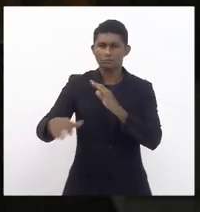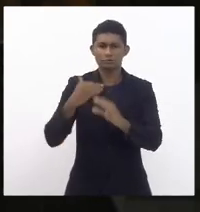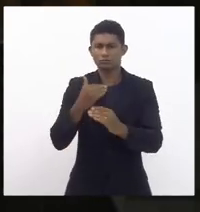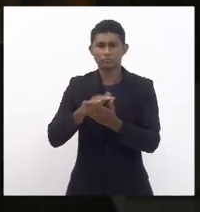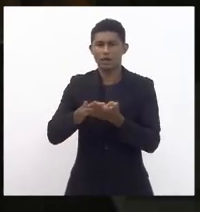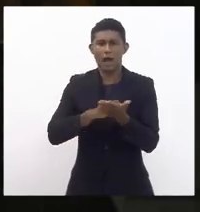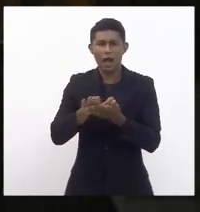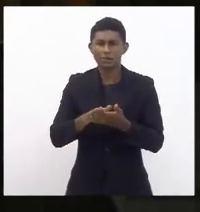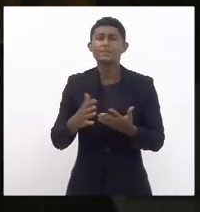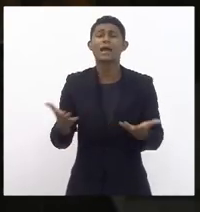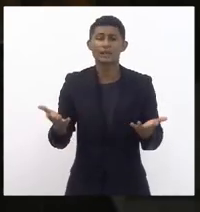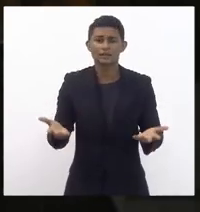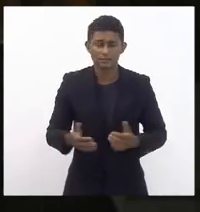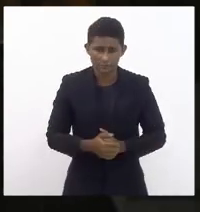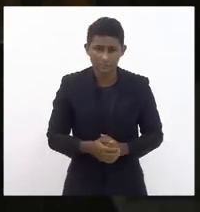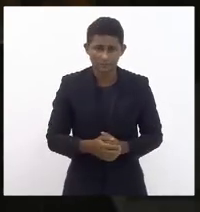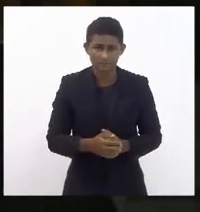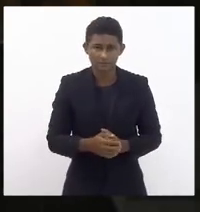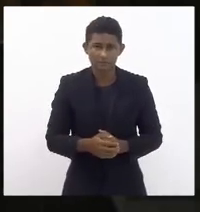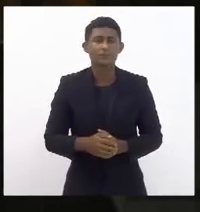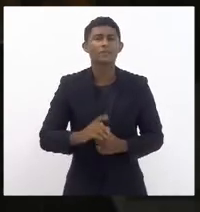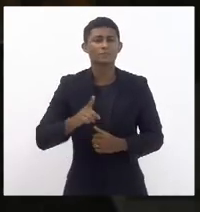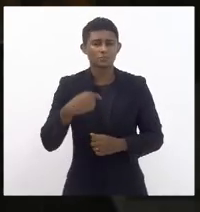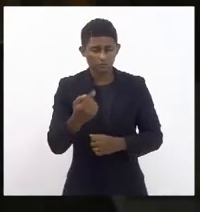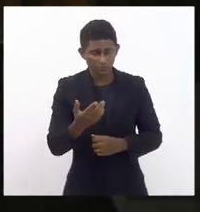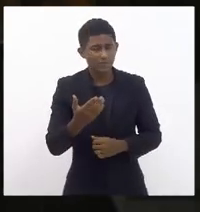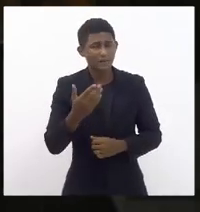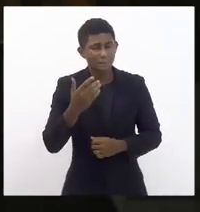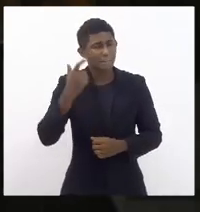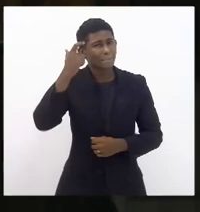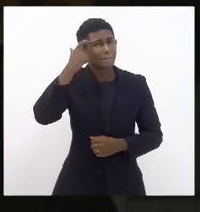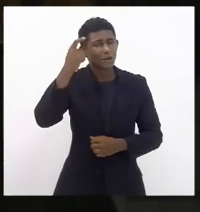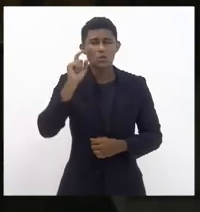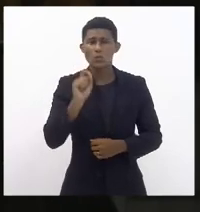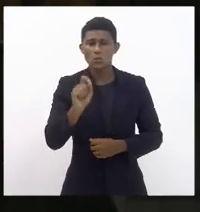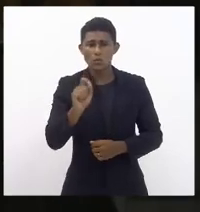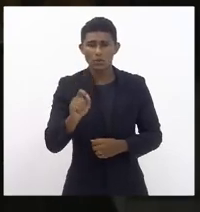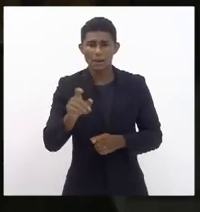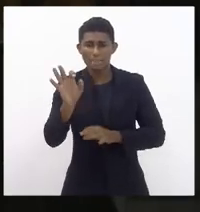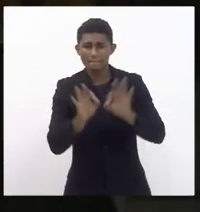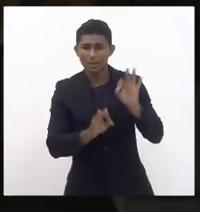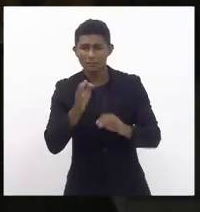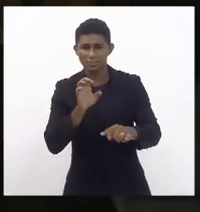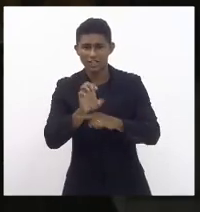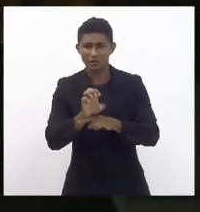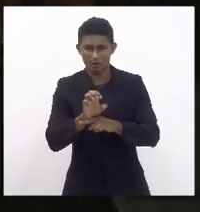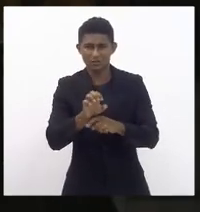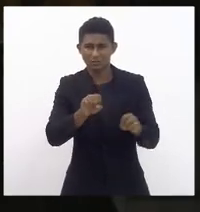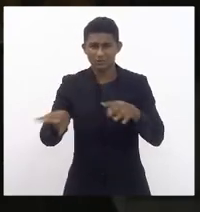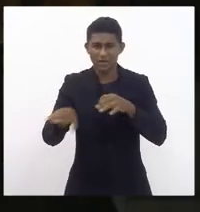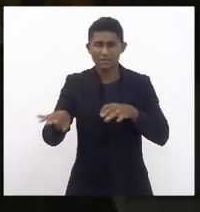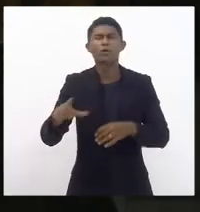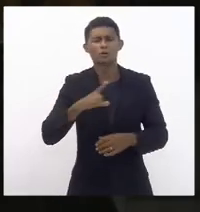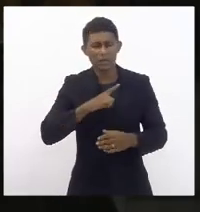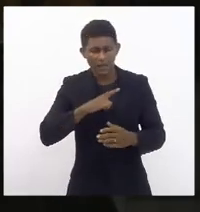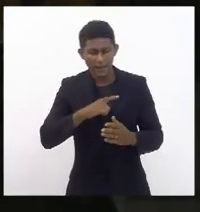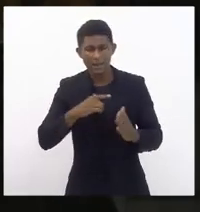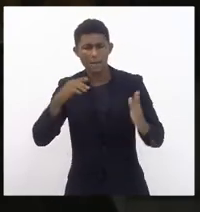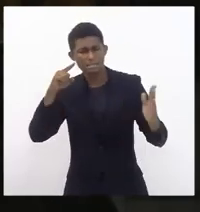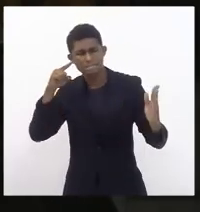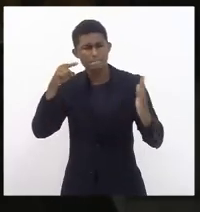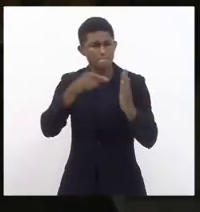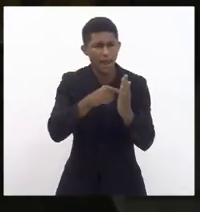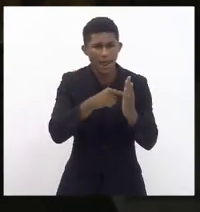inexplicável na verdade a gente entende que o plano Estadual de Educação e coloca metas objetivos planejamento